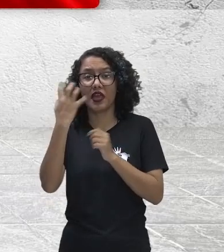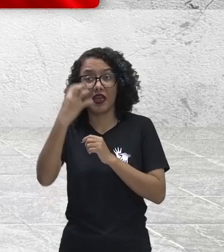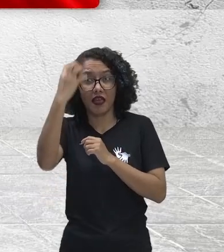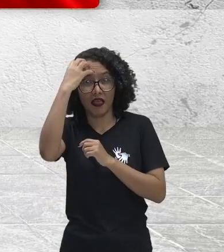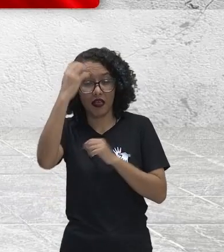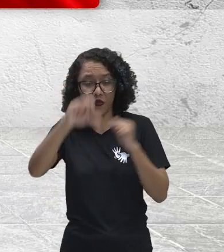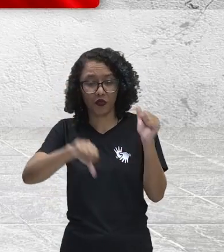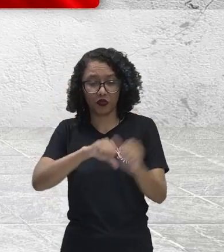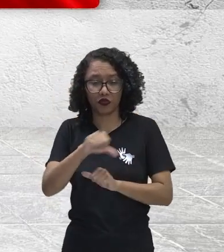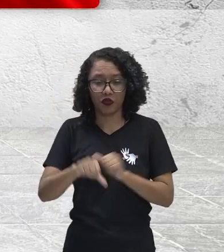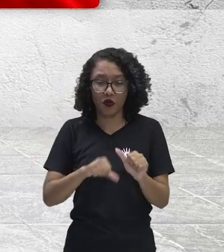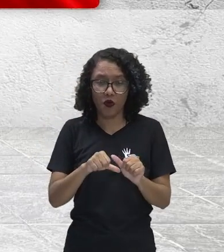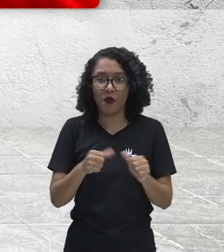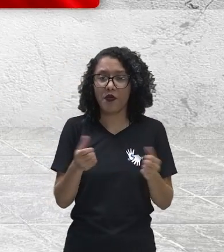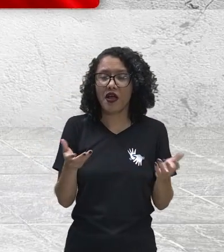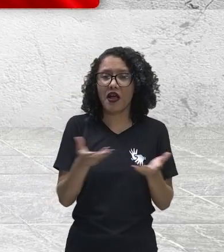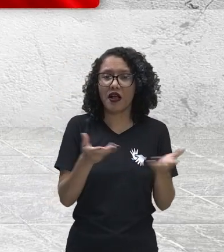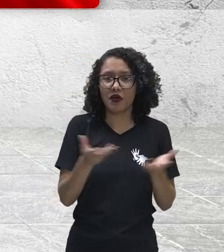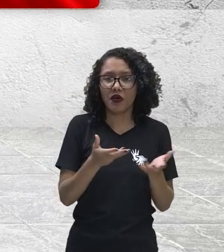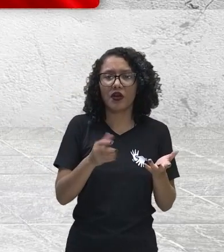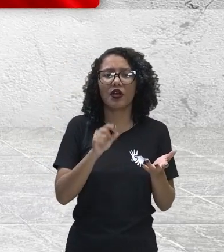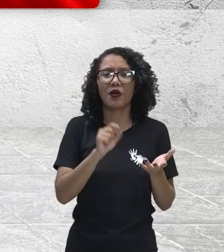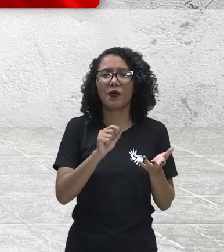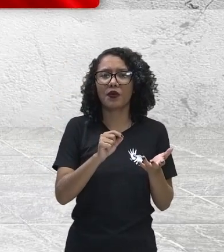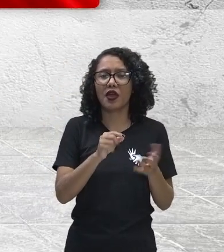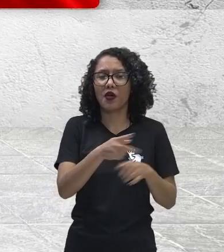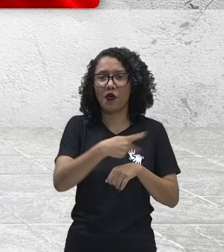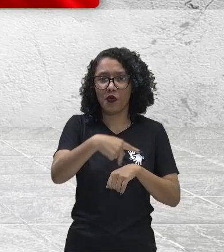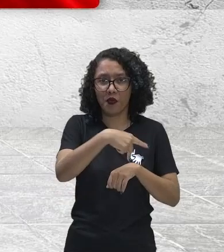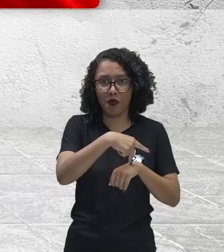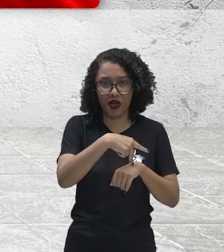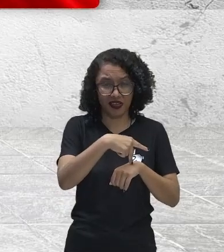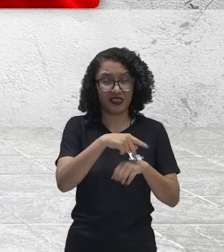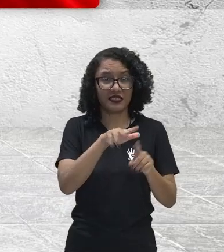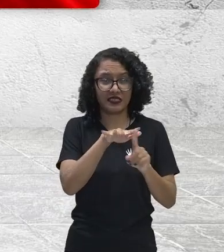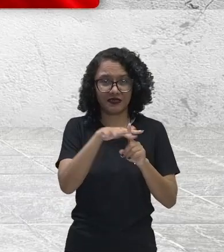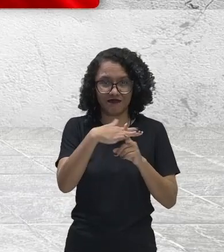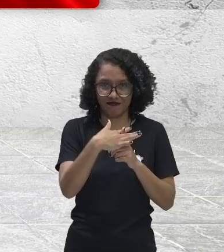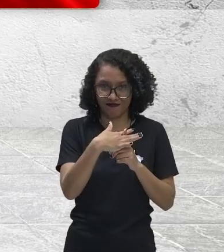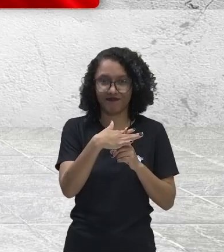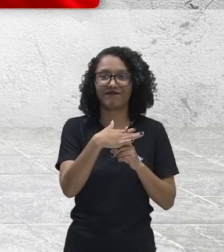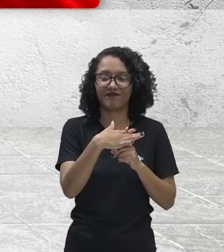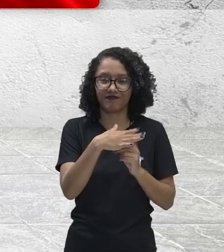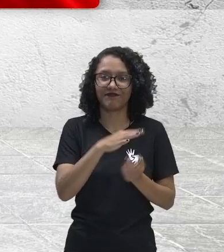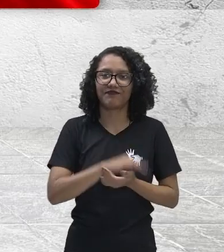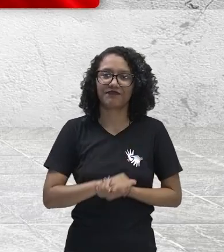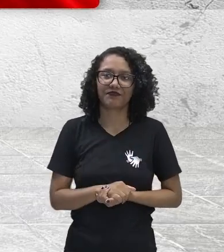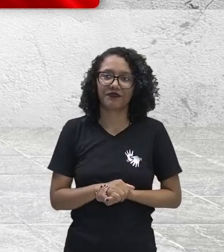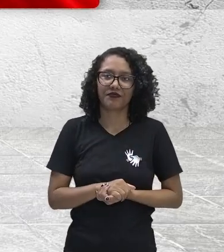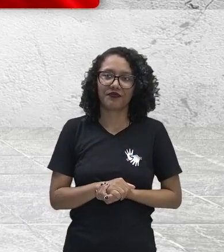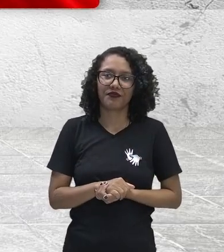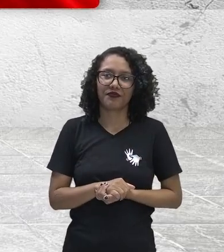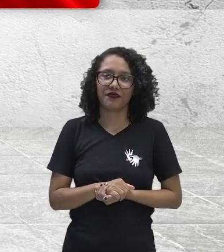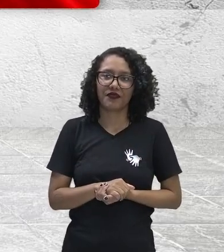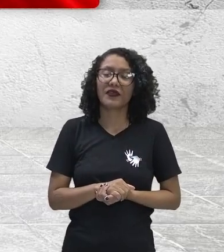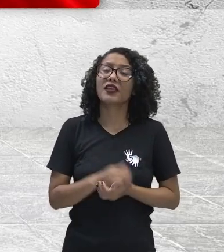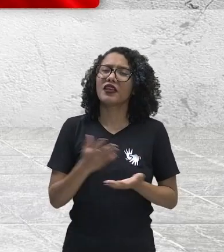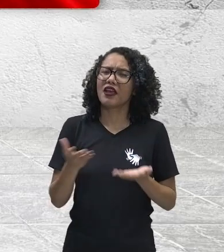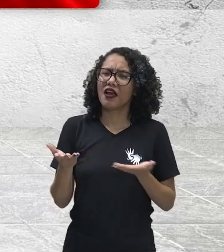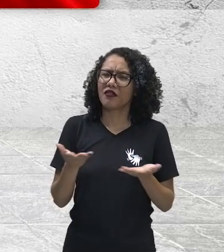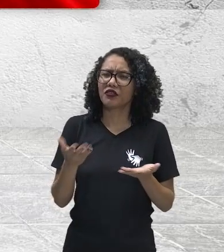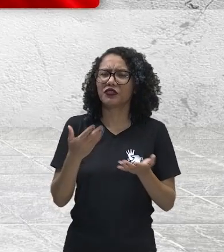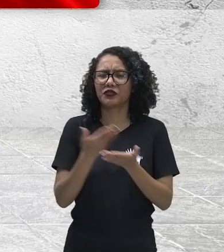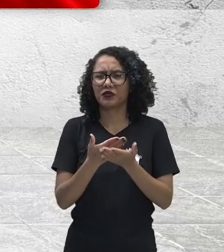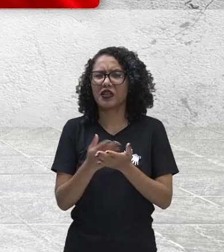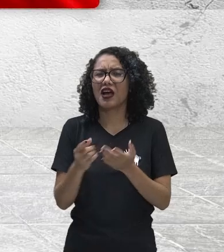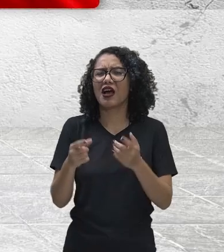monárquico, autocrático, para um Estado socialista. E aí a gente para um pouco e vamos discutir um pouquinho de alguns